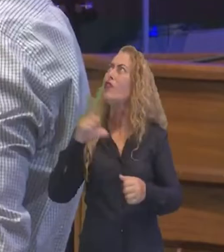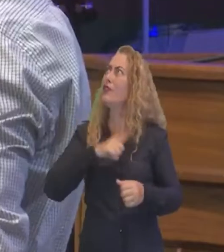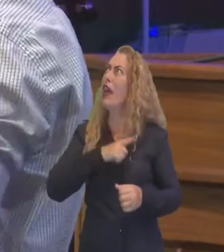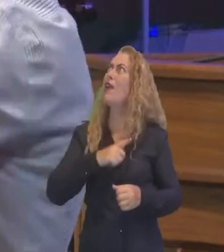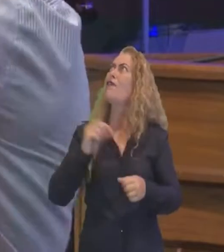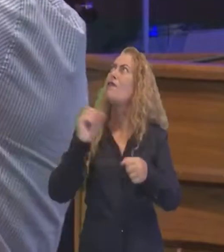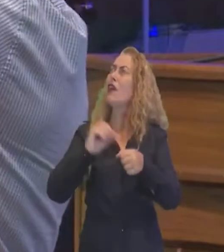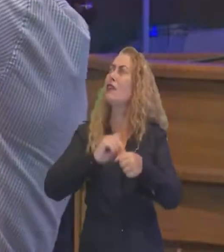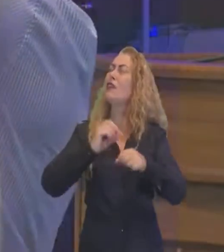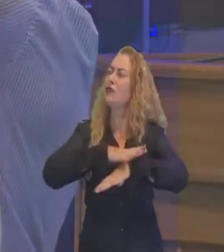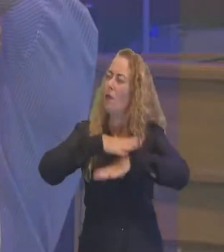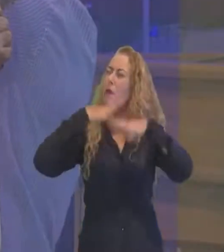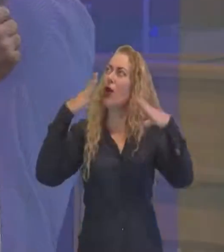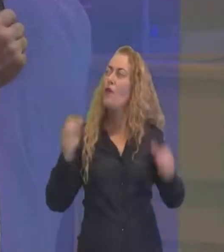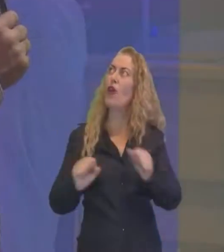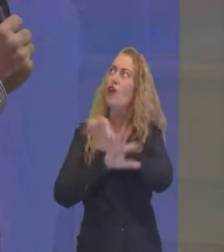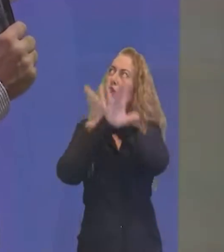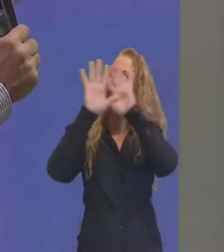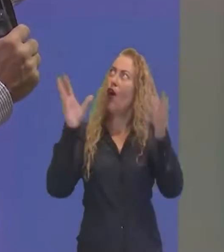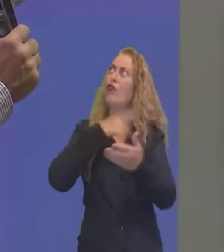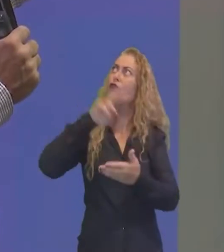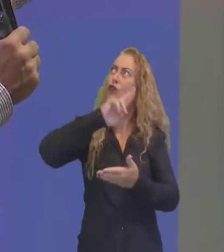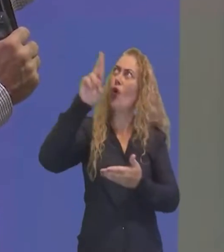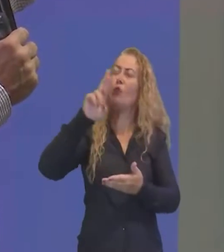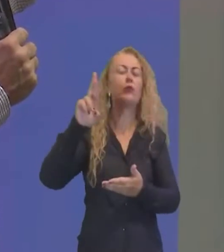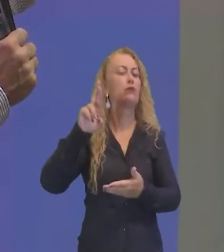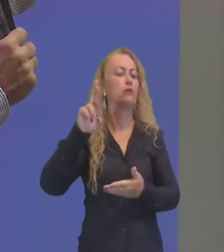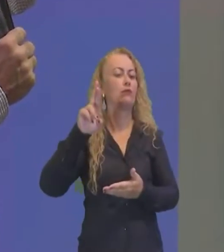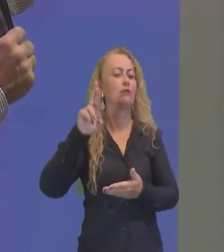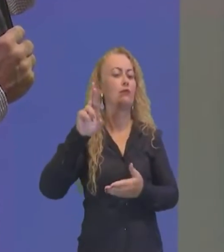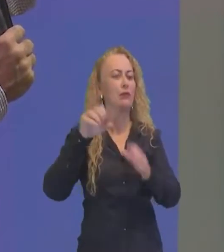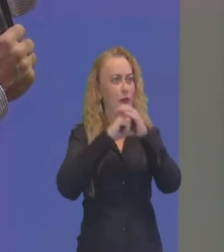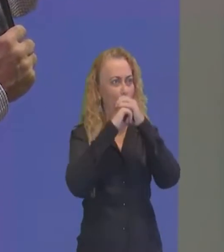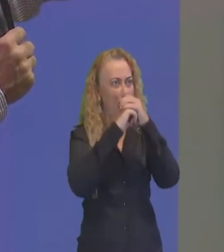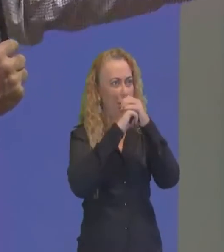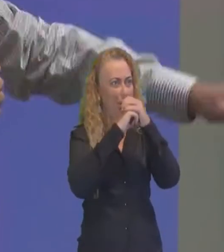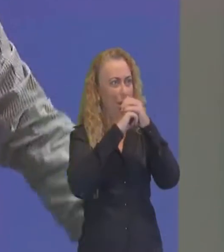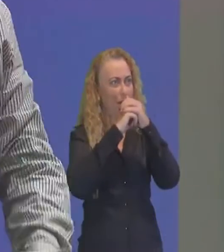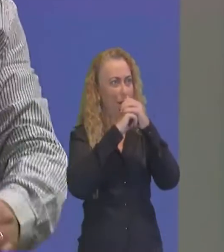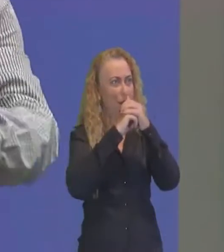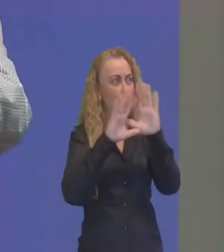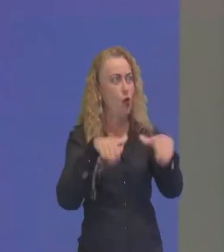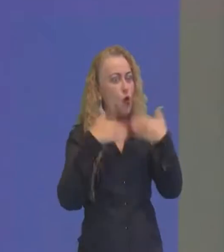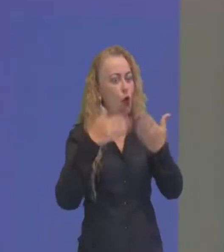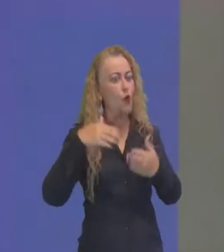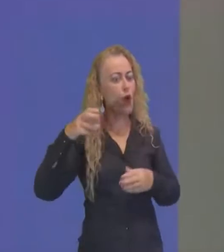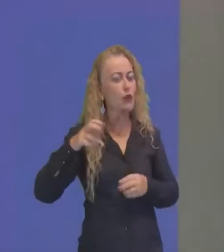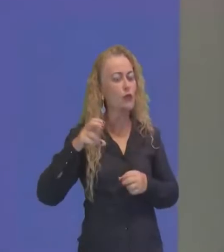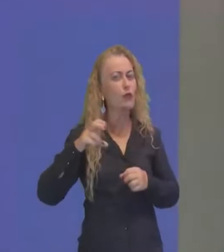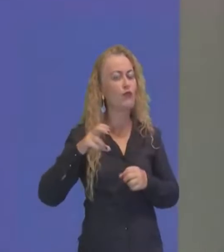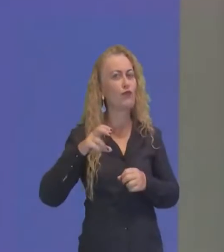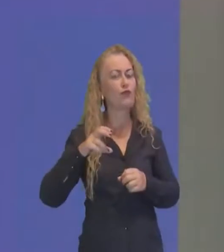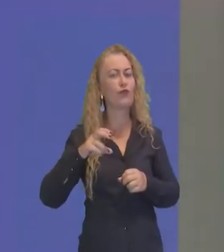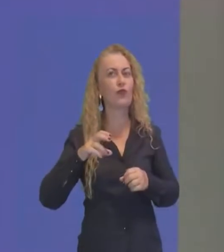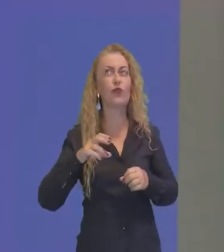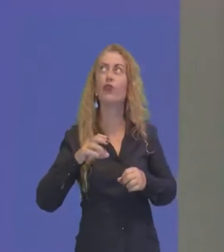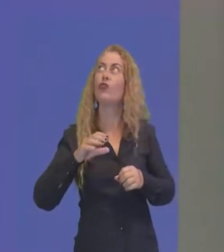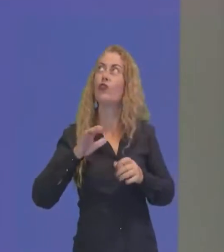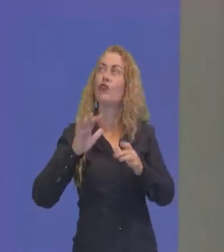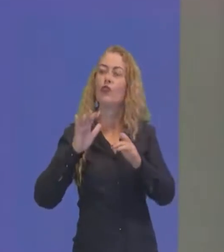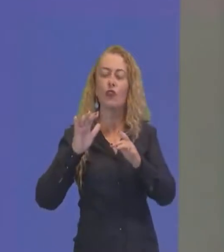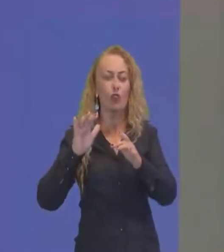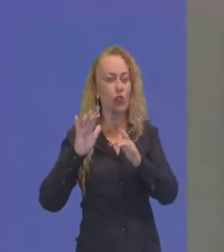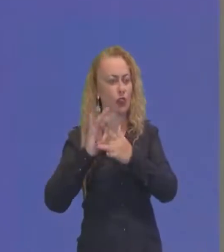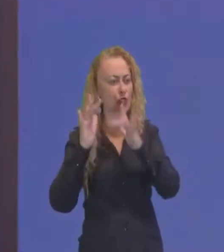pode fazer para a glória do seu nome. Quando Jesus chegou diante do túmulo lá, quando